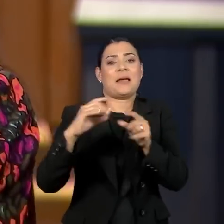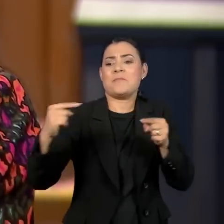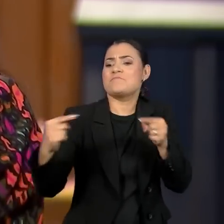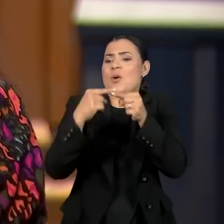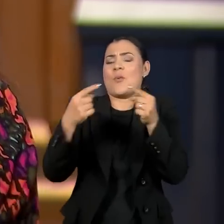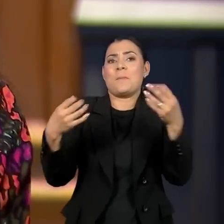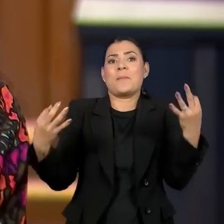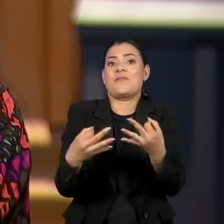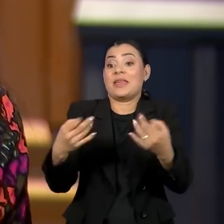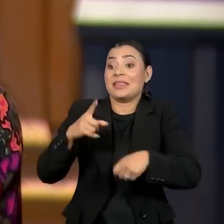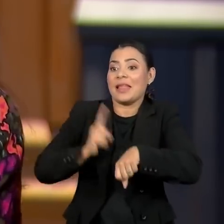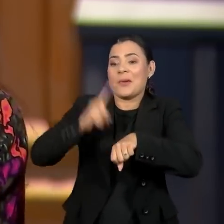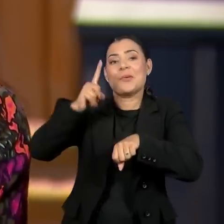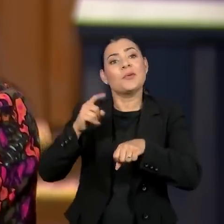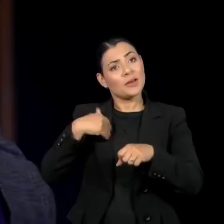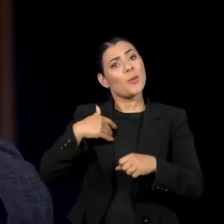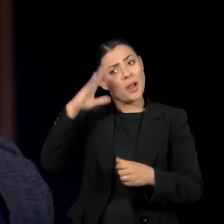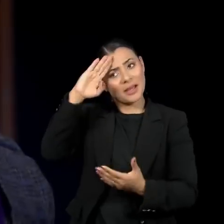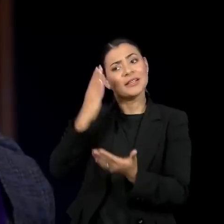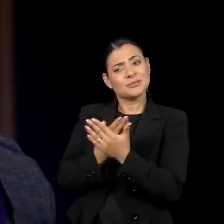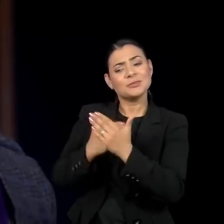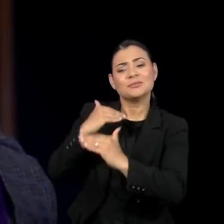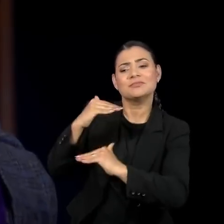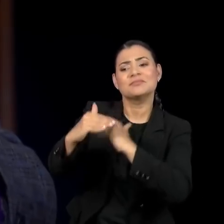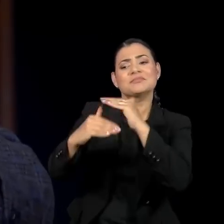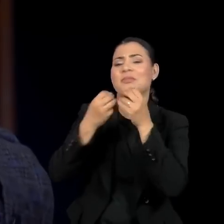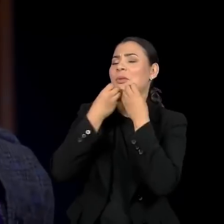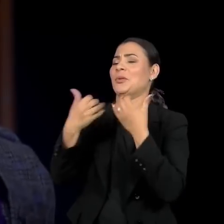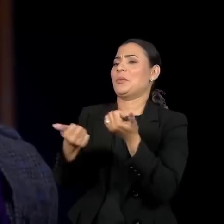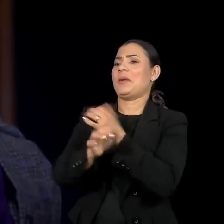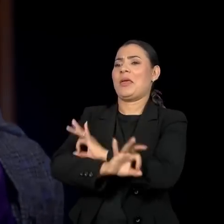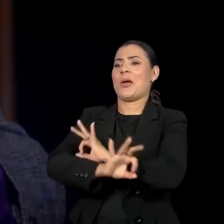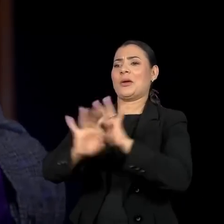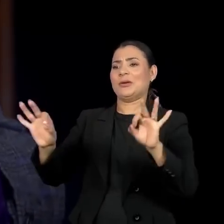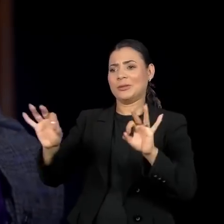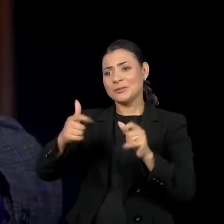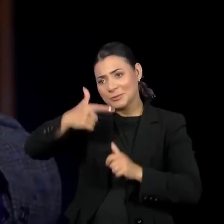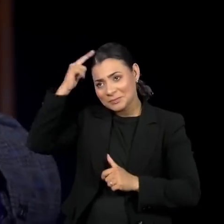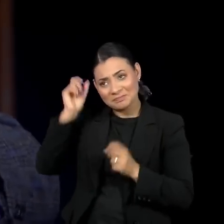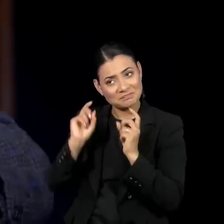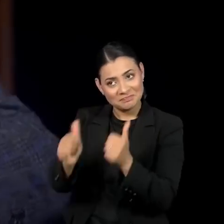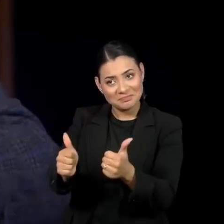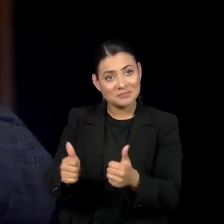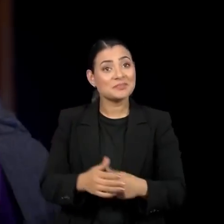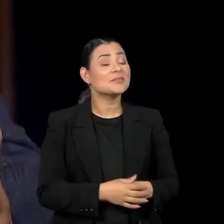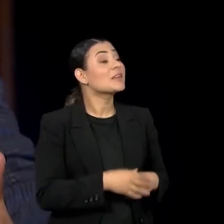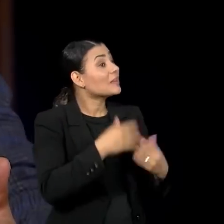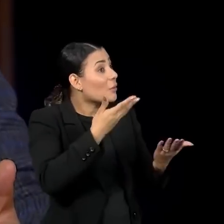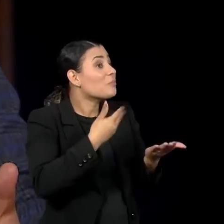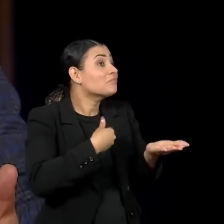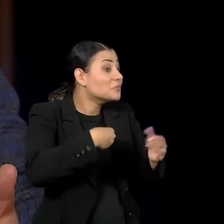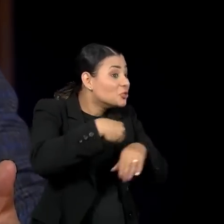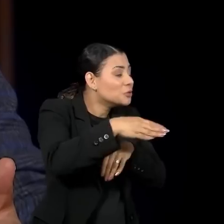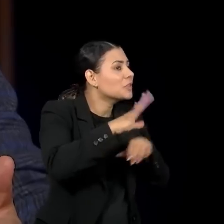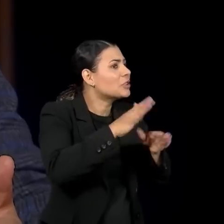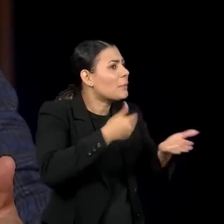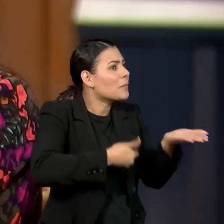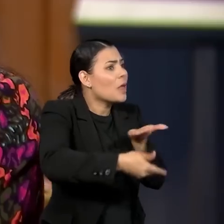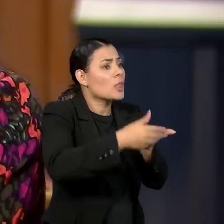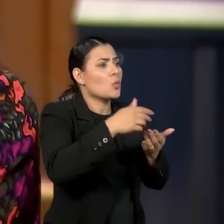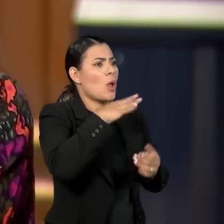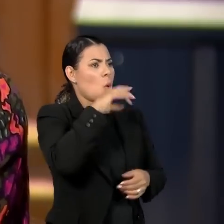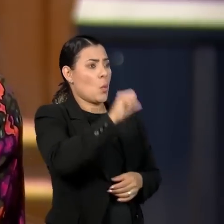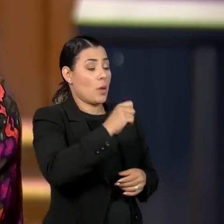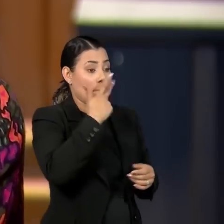numa construção mesmo. Olha então aí. Tá tudo bem, tá? Já começamos com a dica. Mas... Não é ruim dar um tropeço no começo?